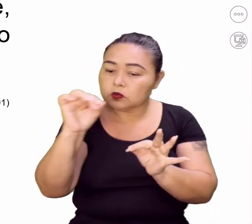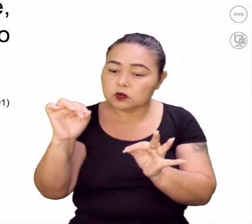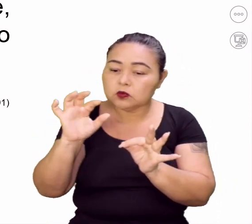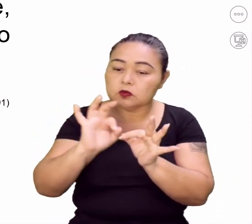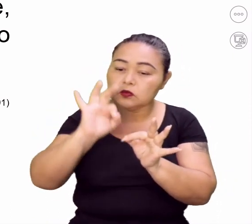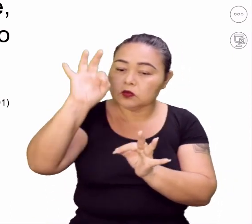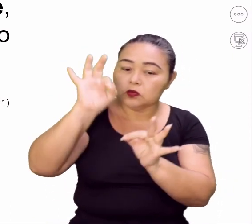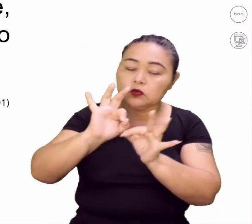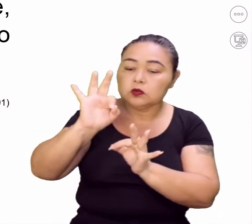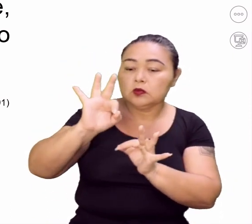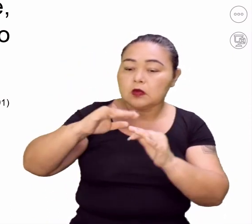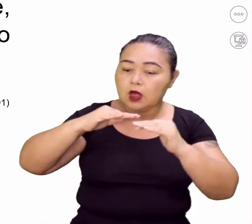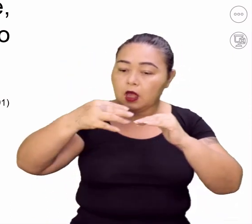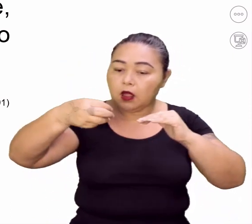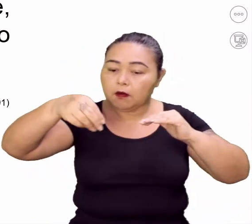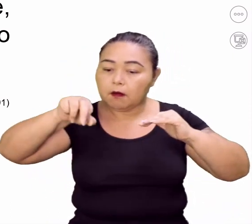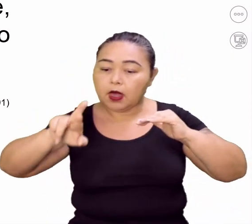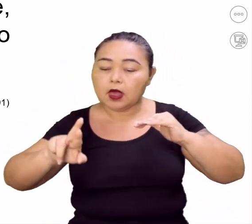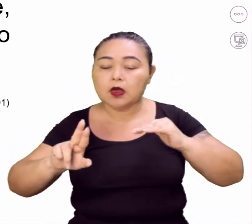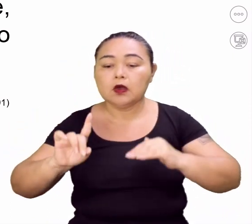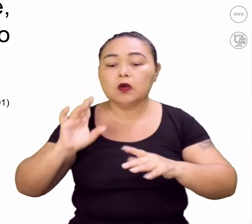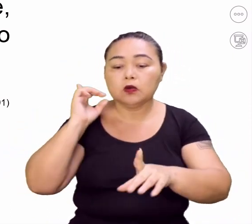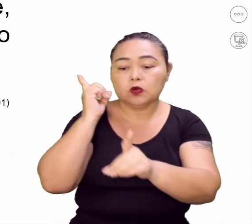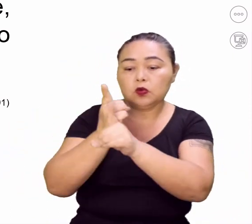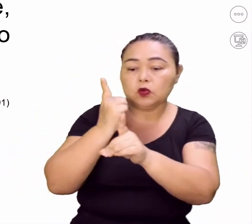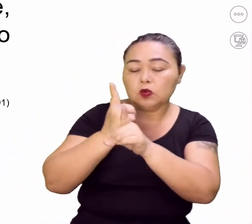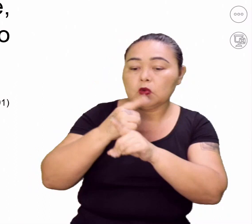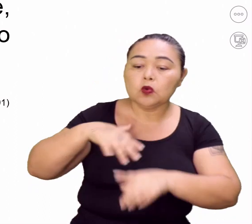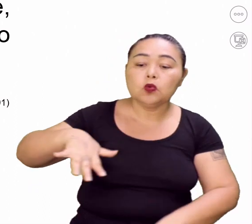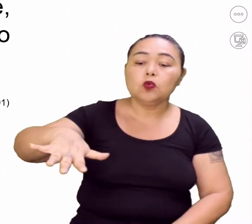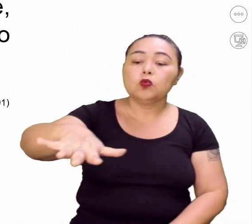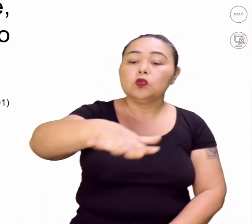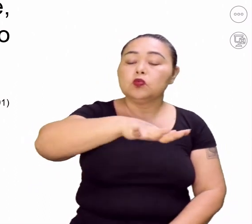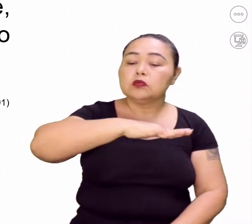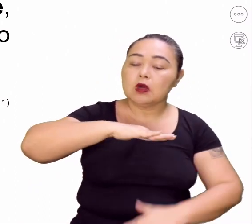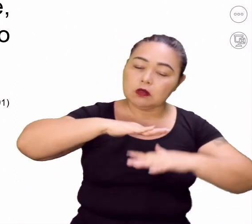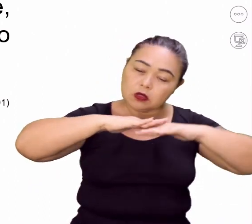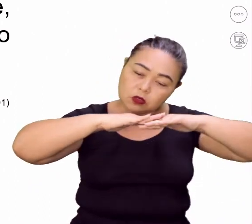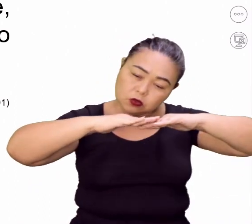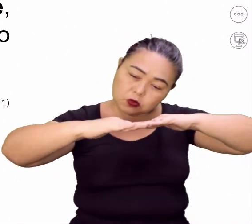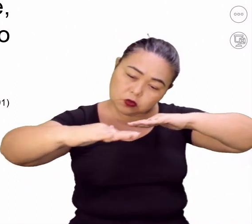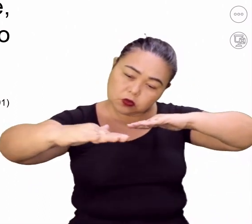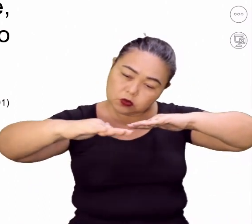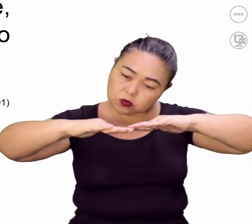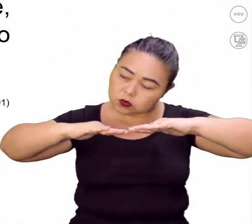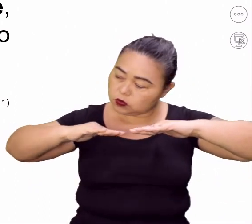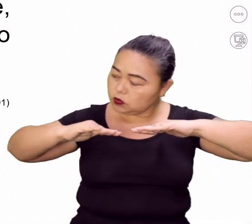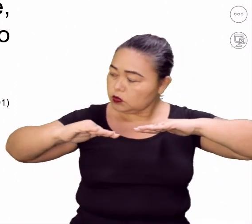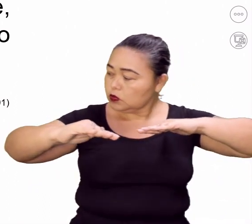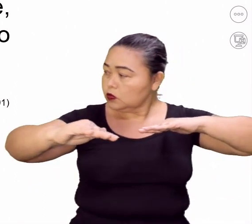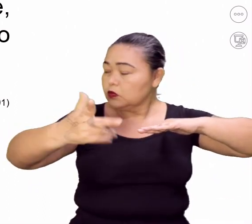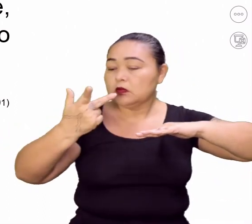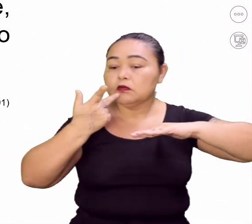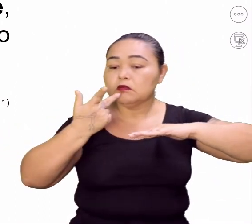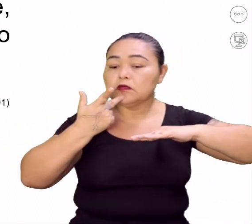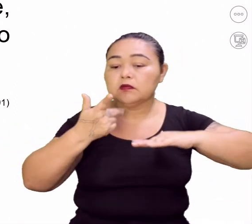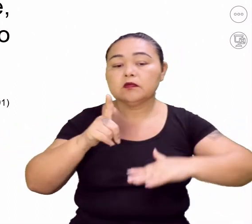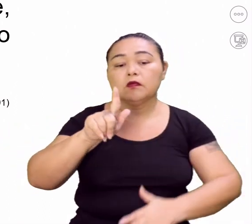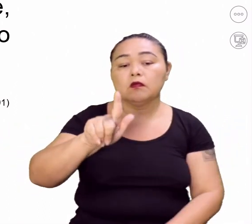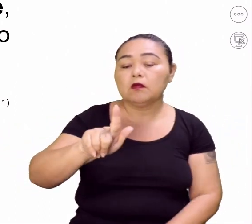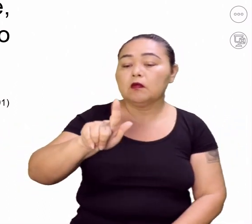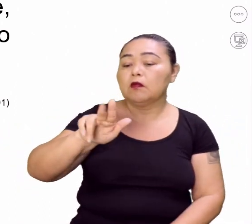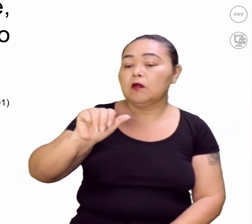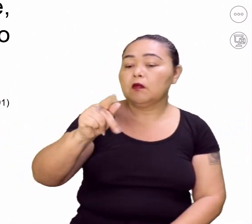200 metros. Muito bem, a gente aí vai encontrar uma outra área de planície, né, professor Jorge, nessa região que você está falando aí do Guaporé,